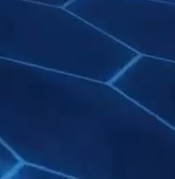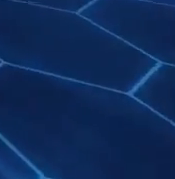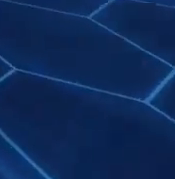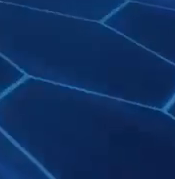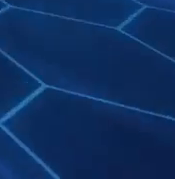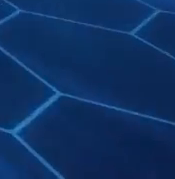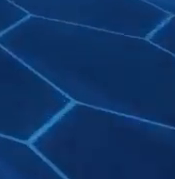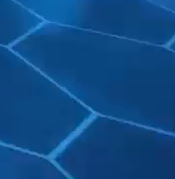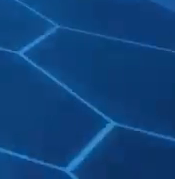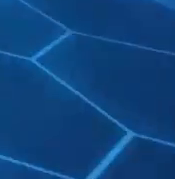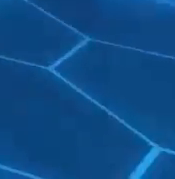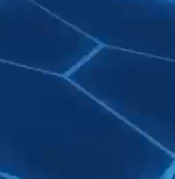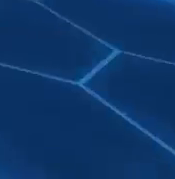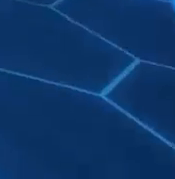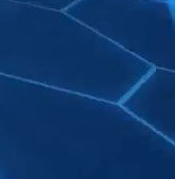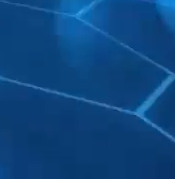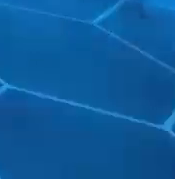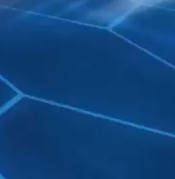Música